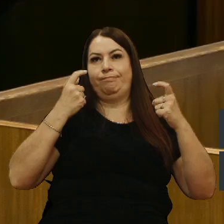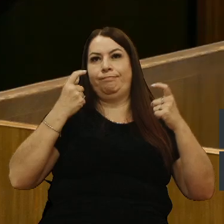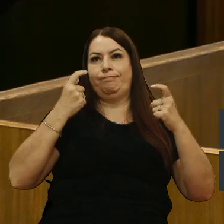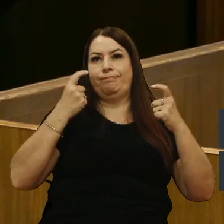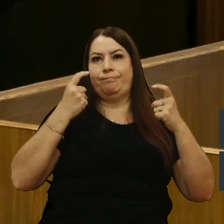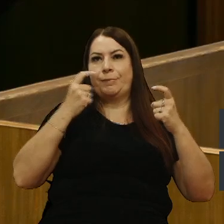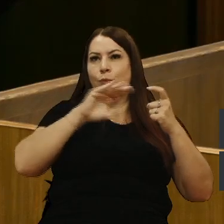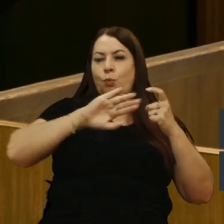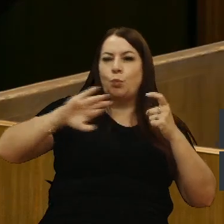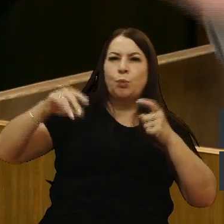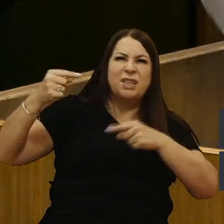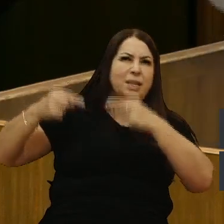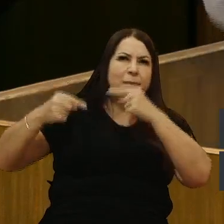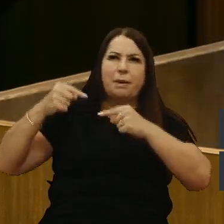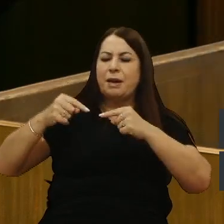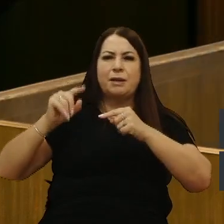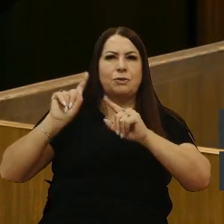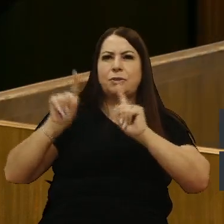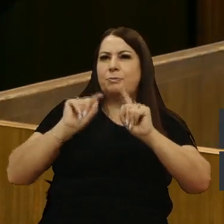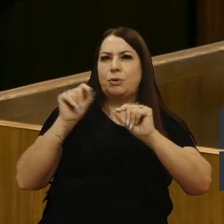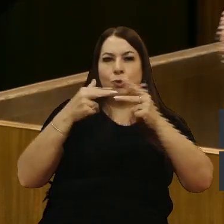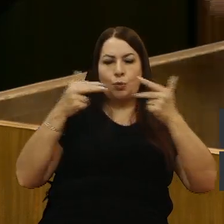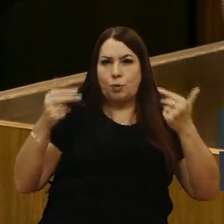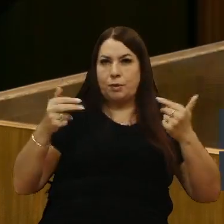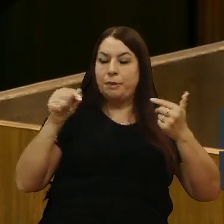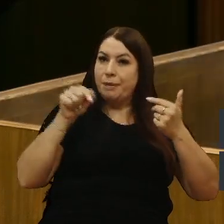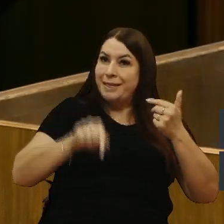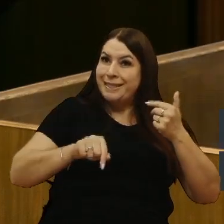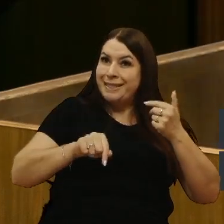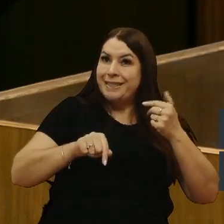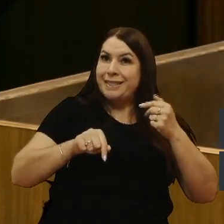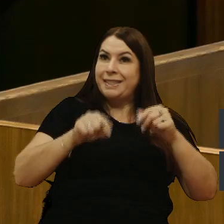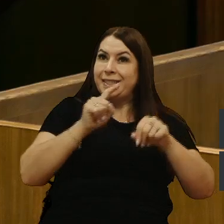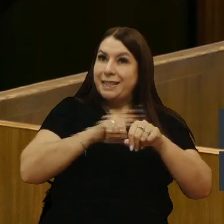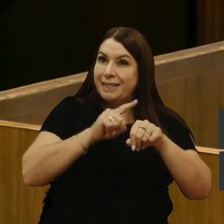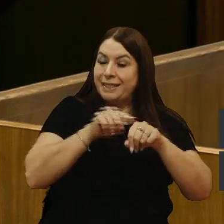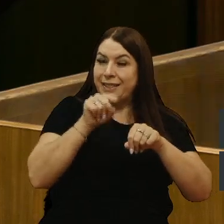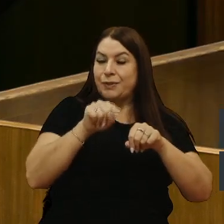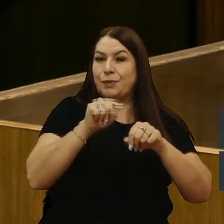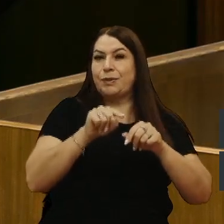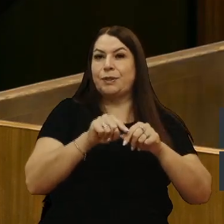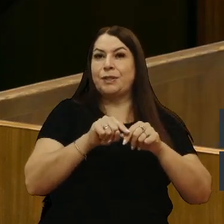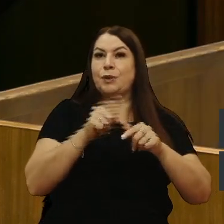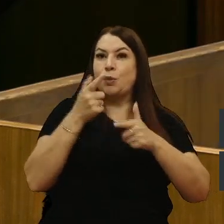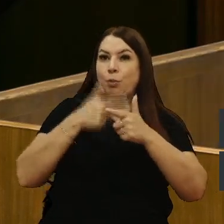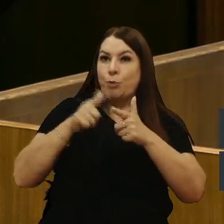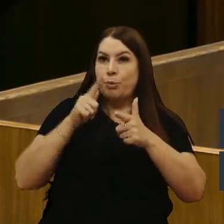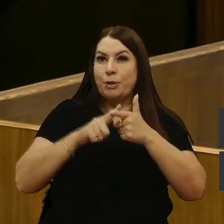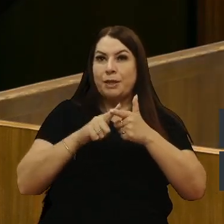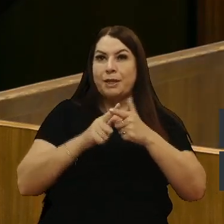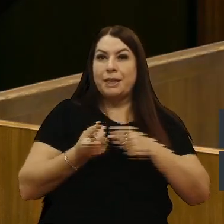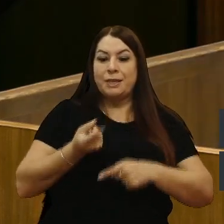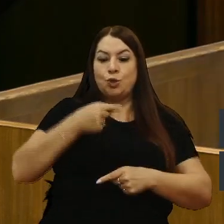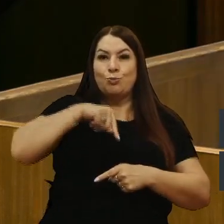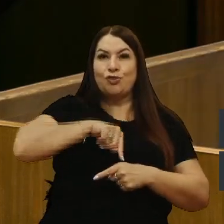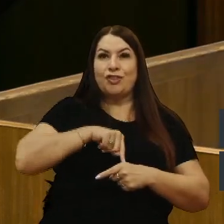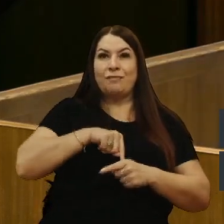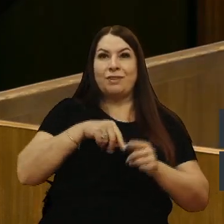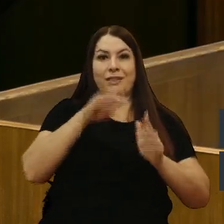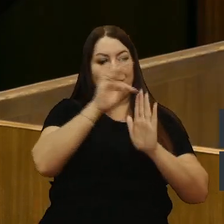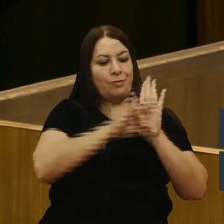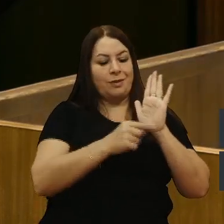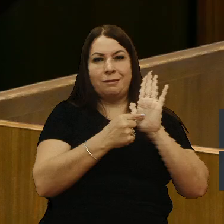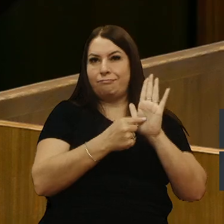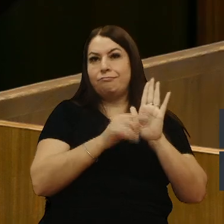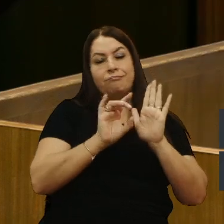outros debates que a gente tem aqui a respeito dessas coisas. Mas aqui nesse específico caso, o problema é a subjetividade.